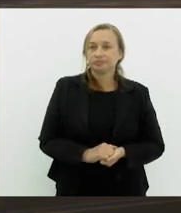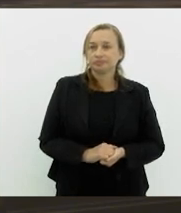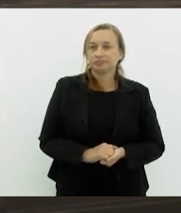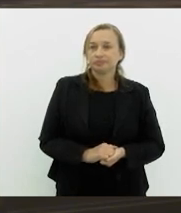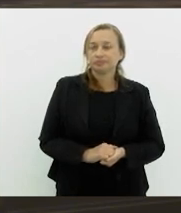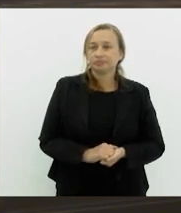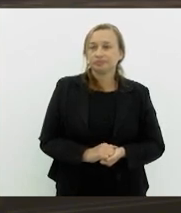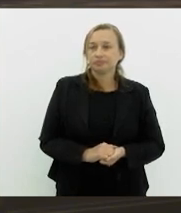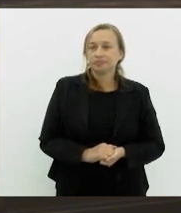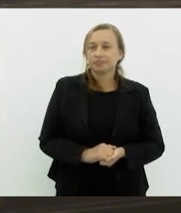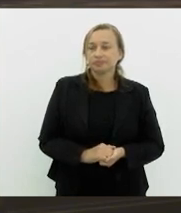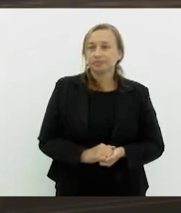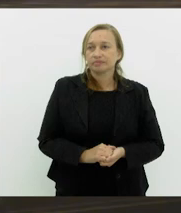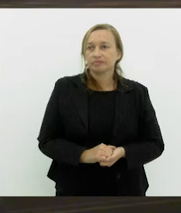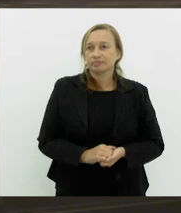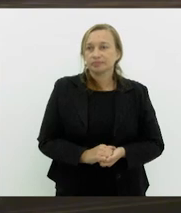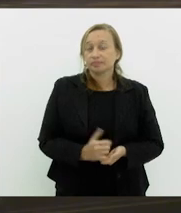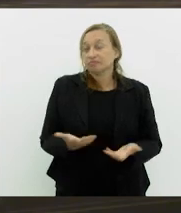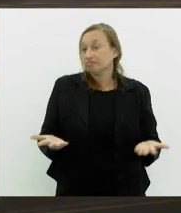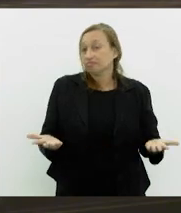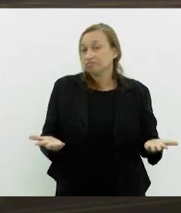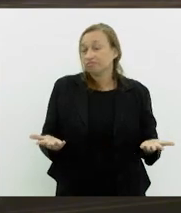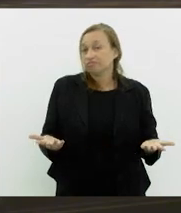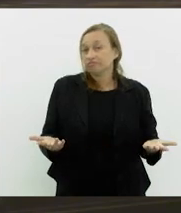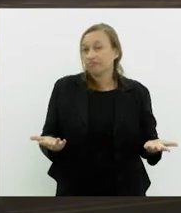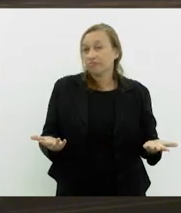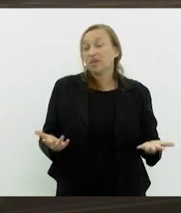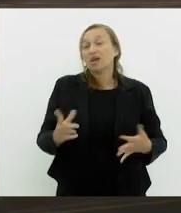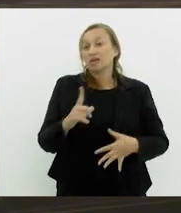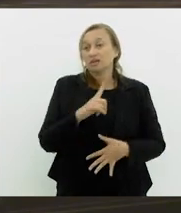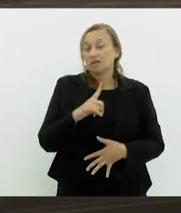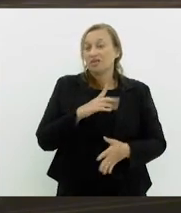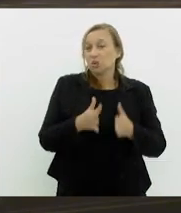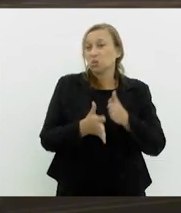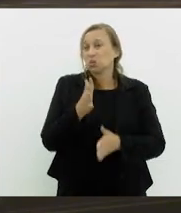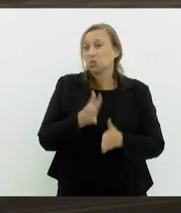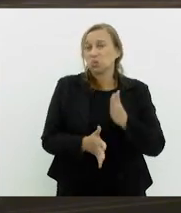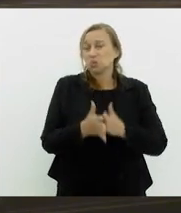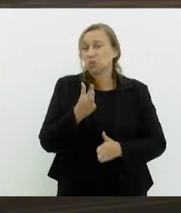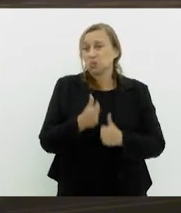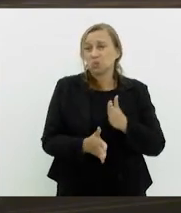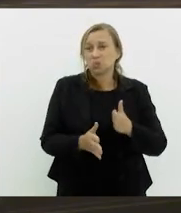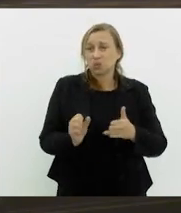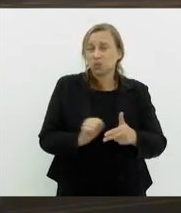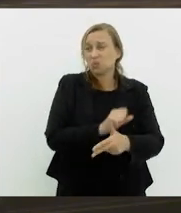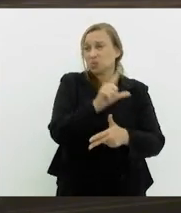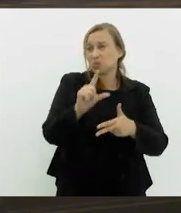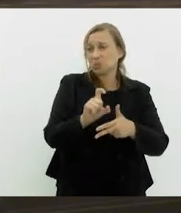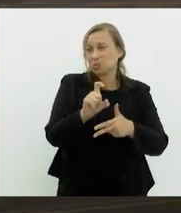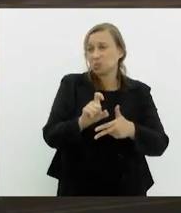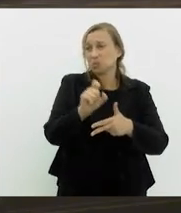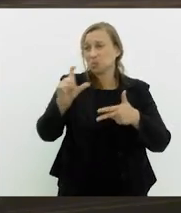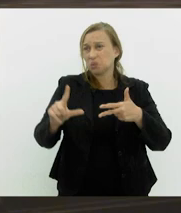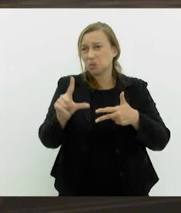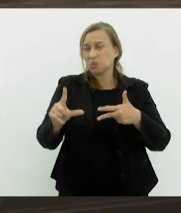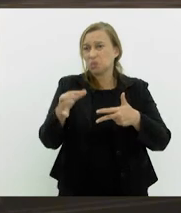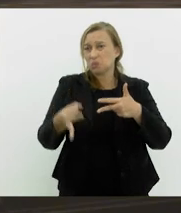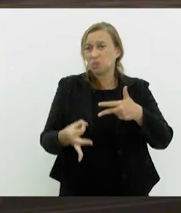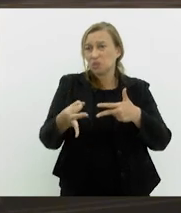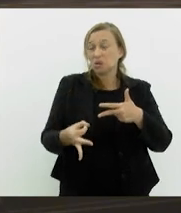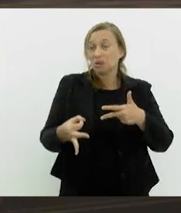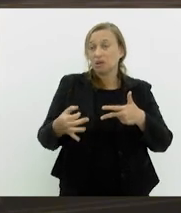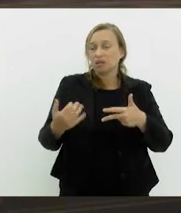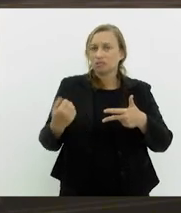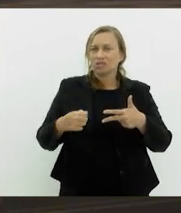num gravame, que seria o seguinte: se houvesse um conflito de poder, o Poder Legislativo deveria ser representado pelo mesmo